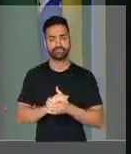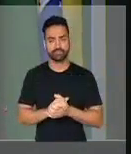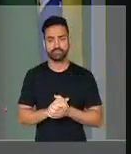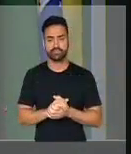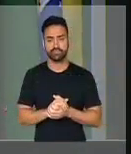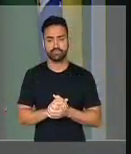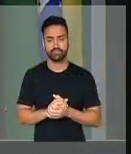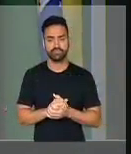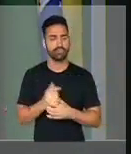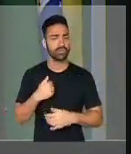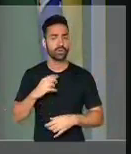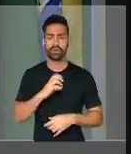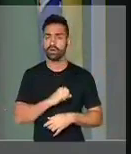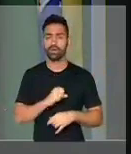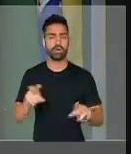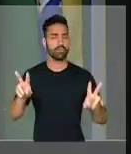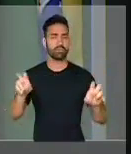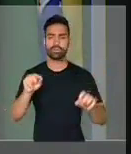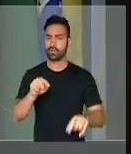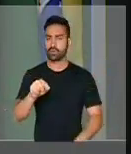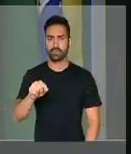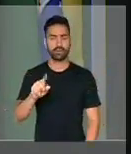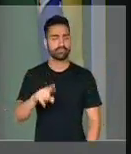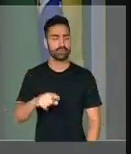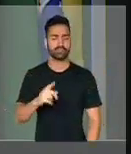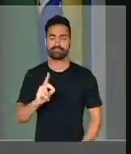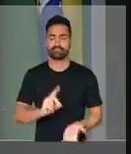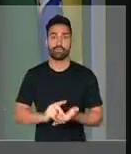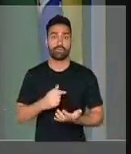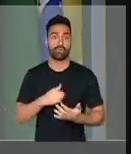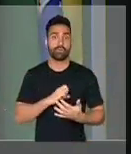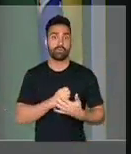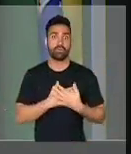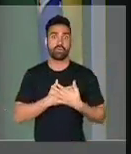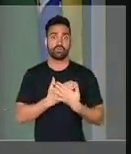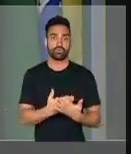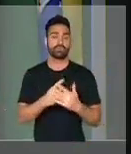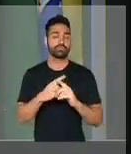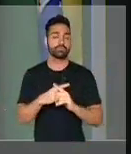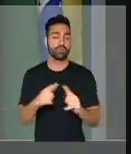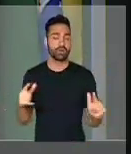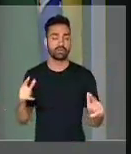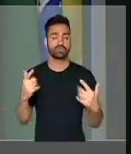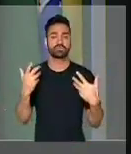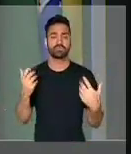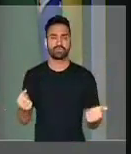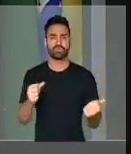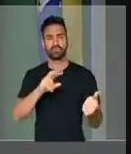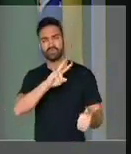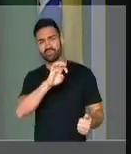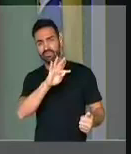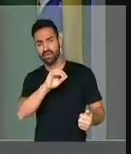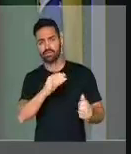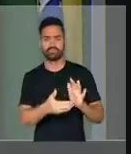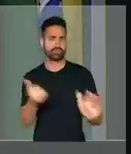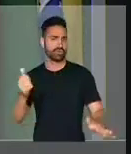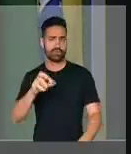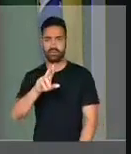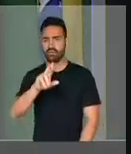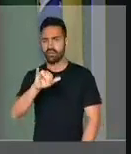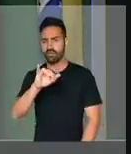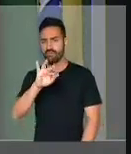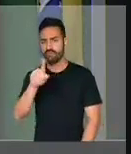né? Eu adoro esse tema, ele é apaixonante. Mas, finalizando, vamos derrubar o veto do